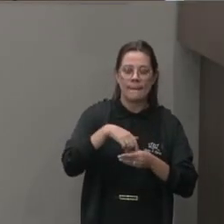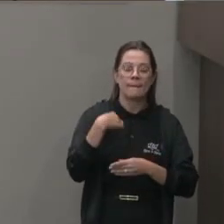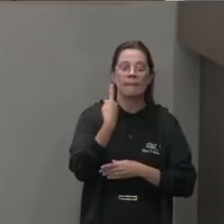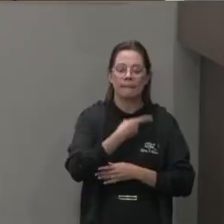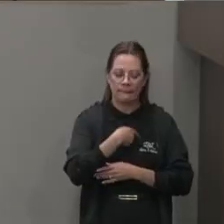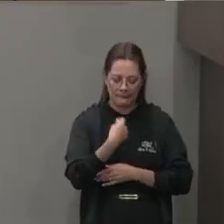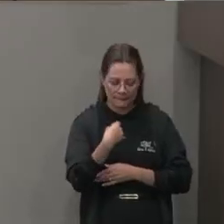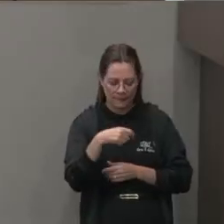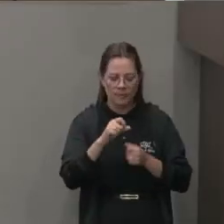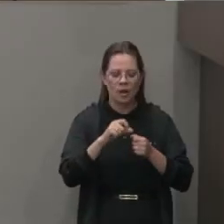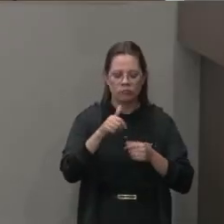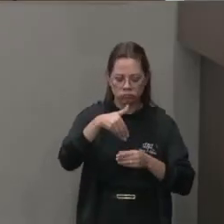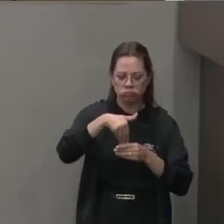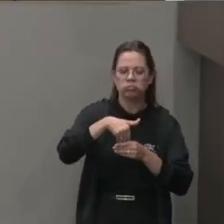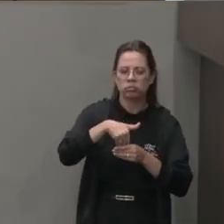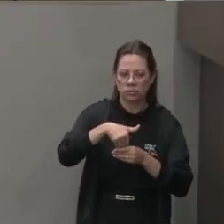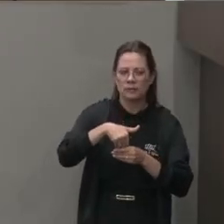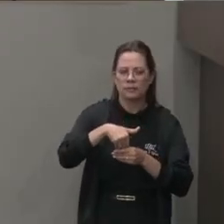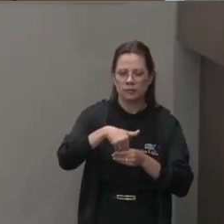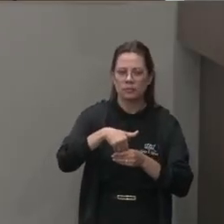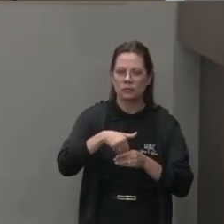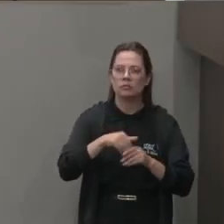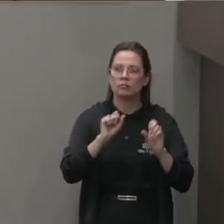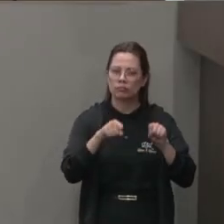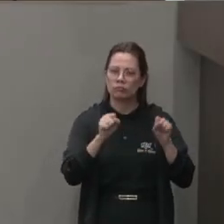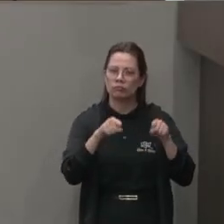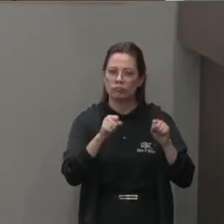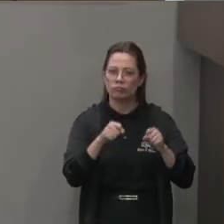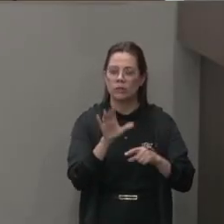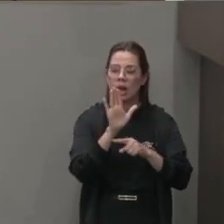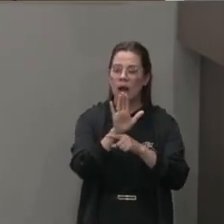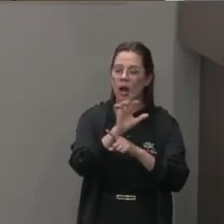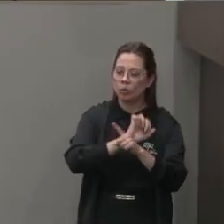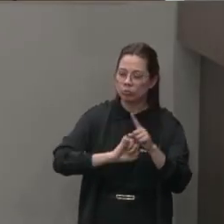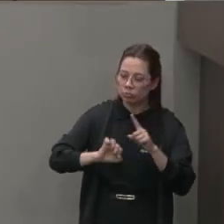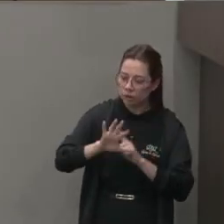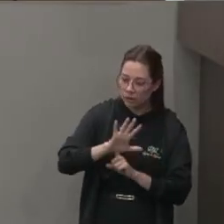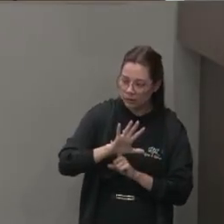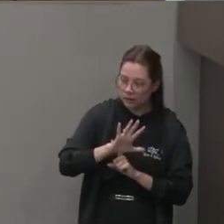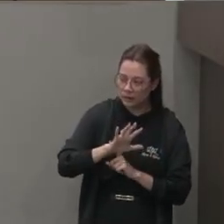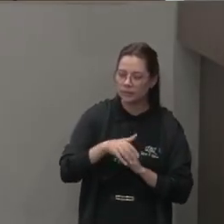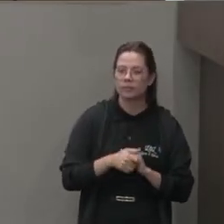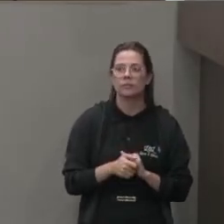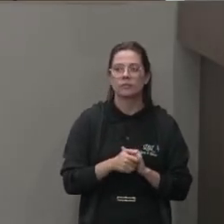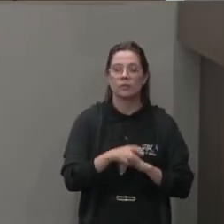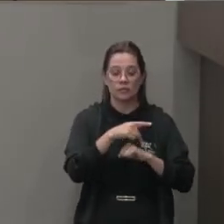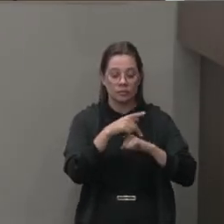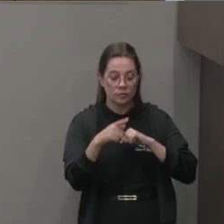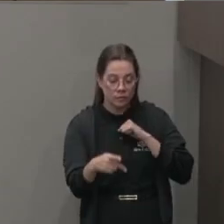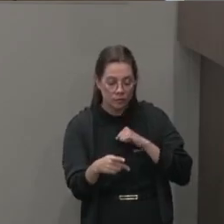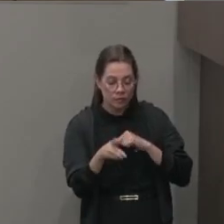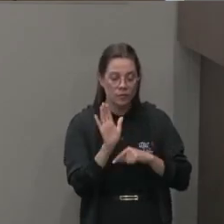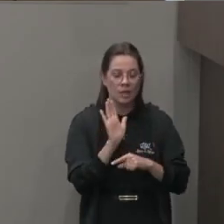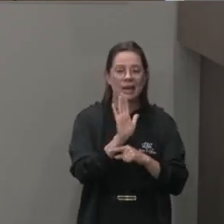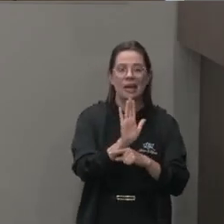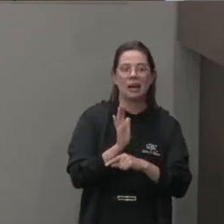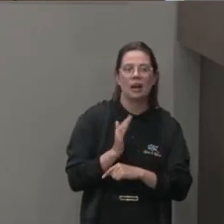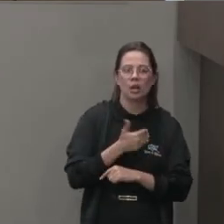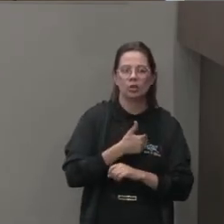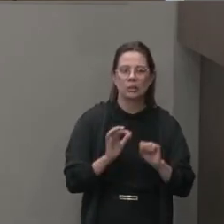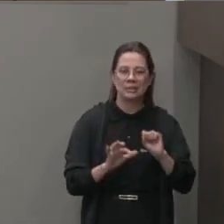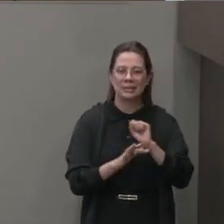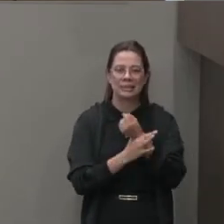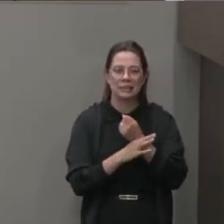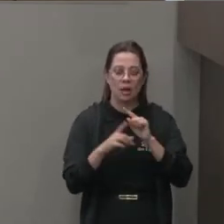que legislar aqui, em favor da sociedade, a favor dos passafundenses, a favor da nossa